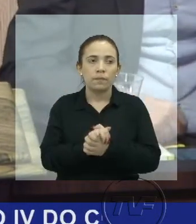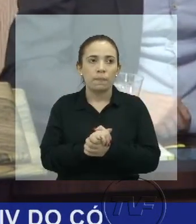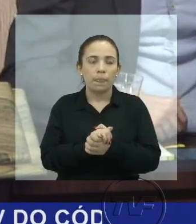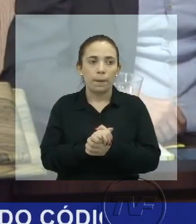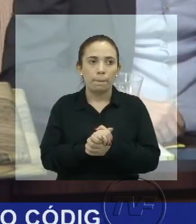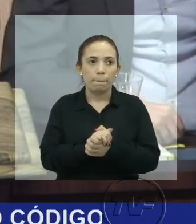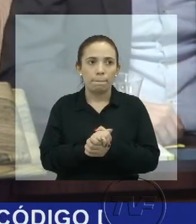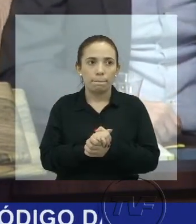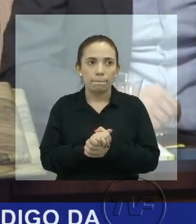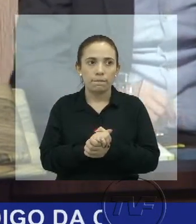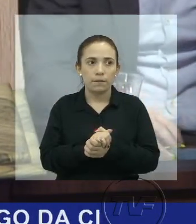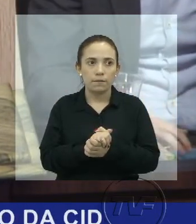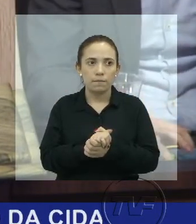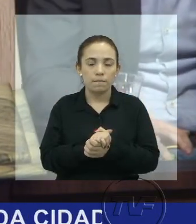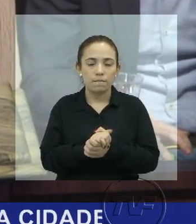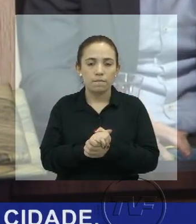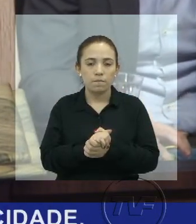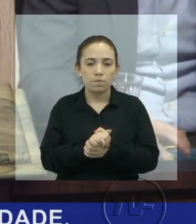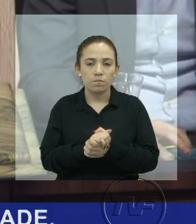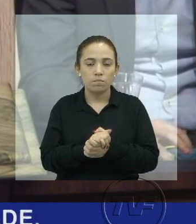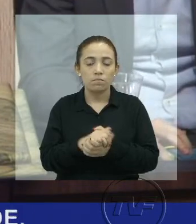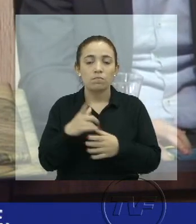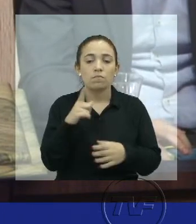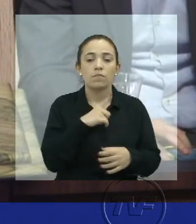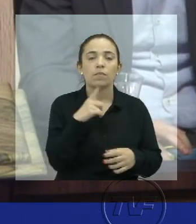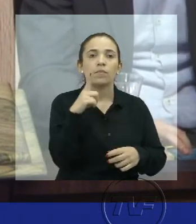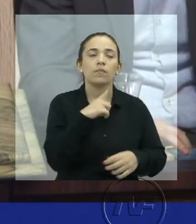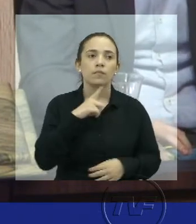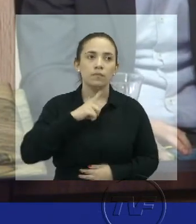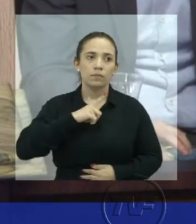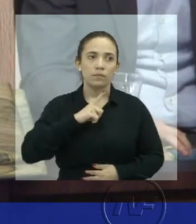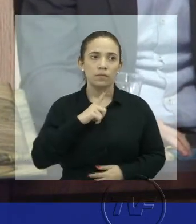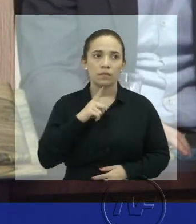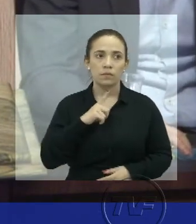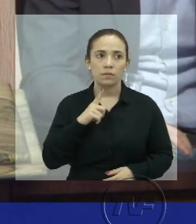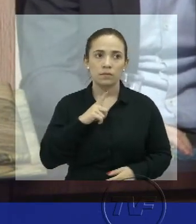Só lembrando, antes disso, que ainda temos inscritos